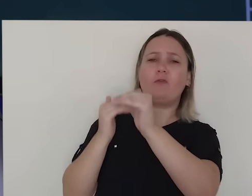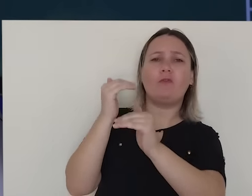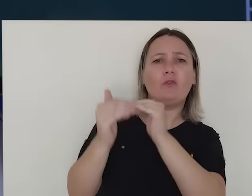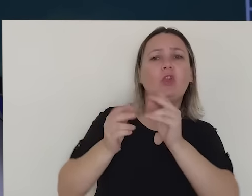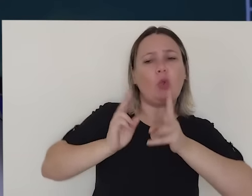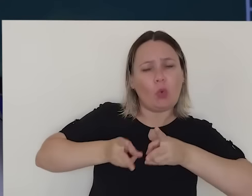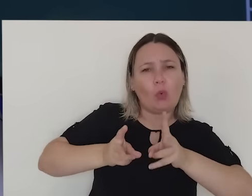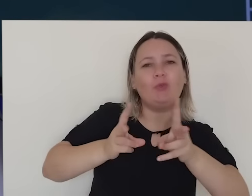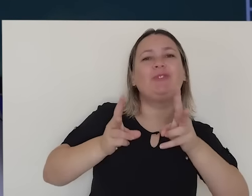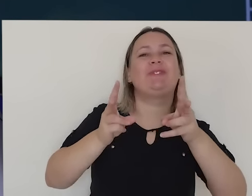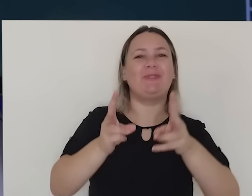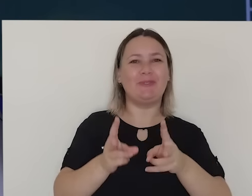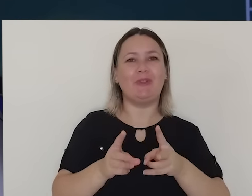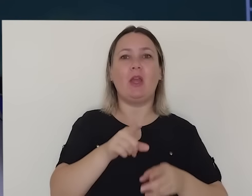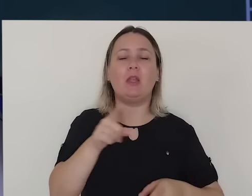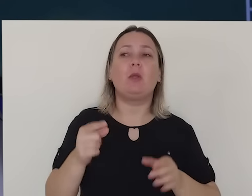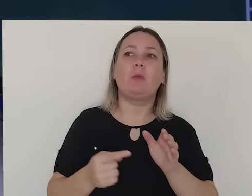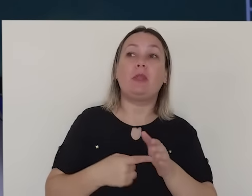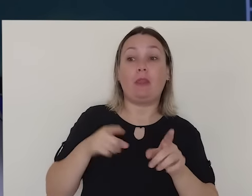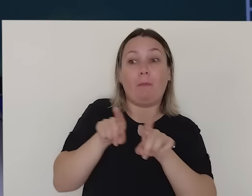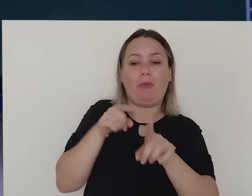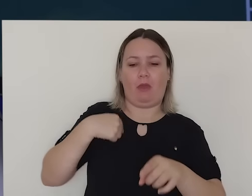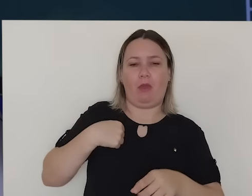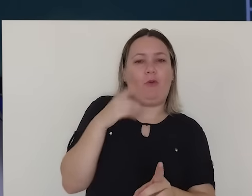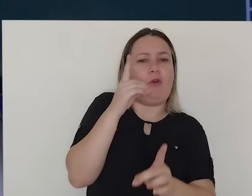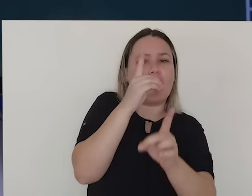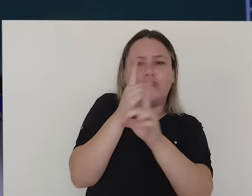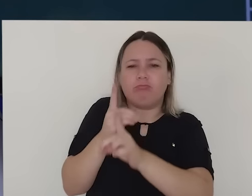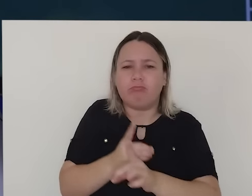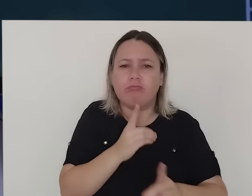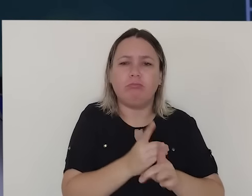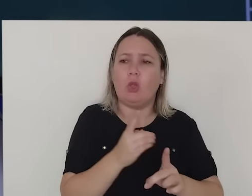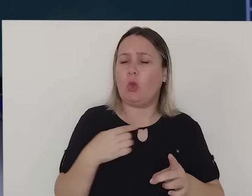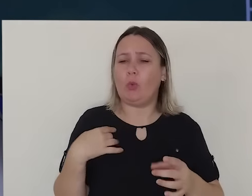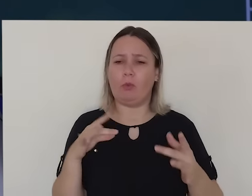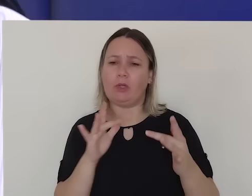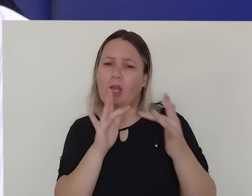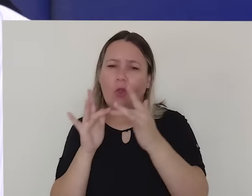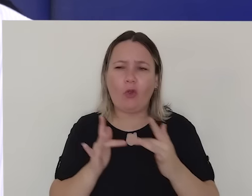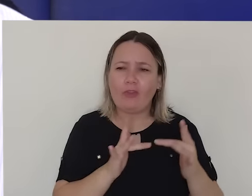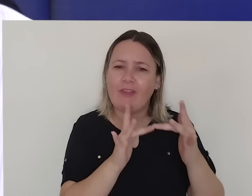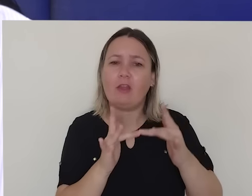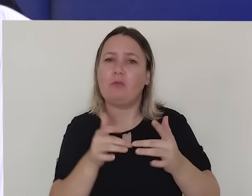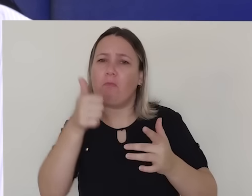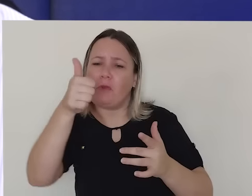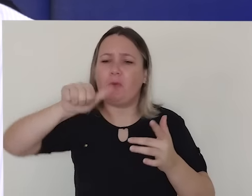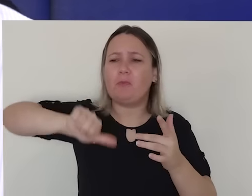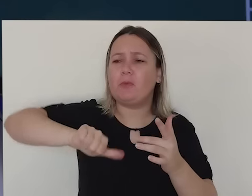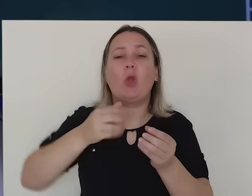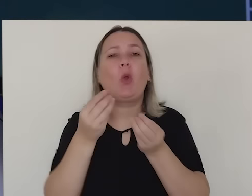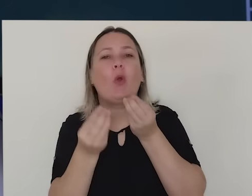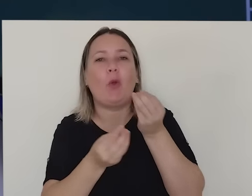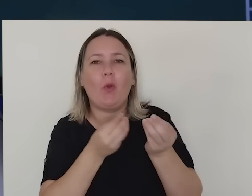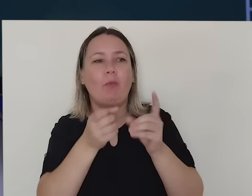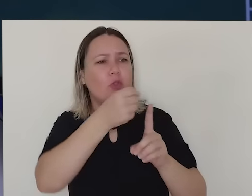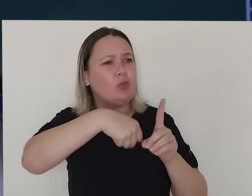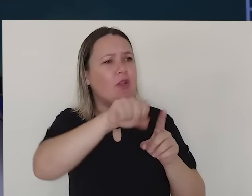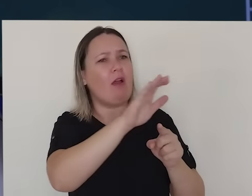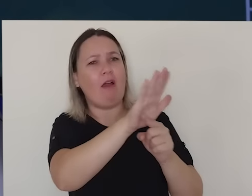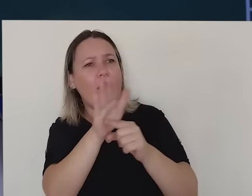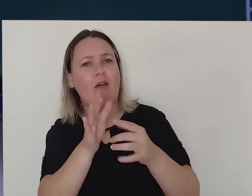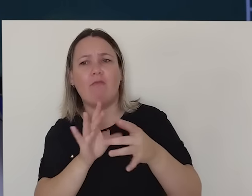descobrindo os impactos ambientais e como eles se conectam positiva ou negativamente com a sociedade com o